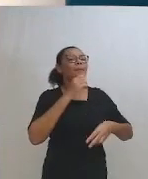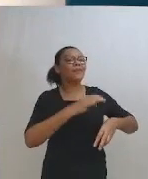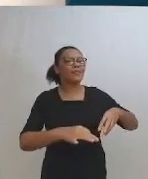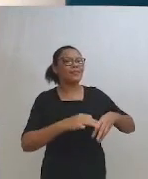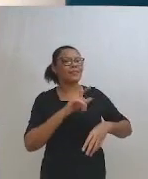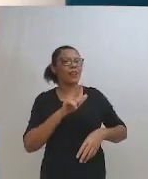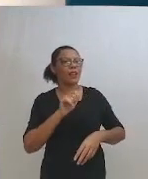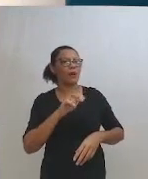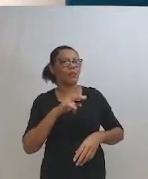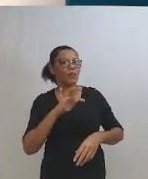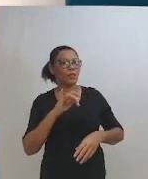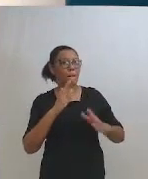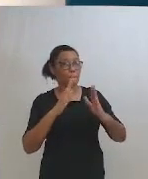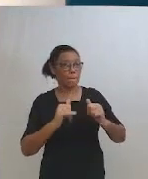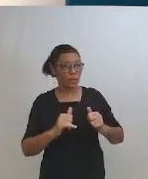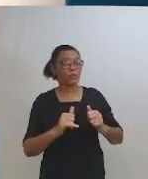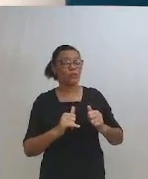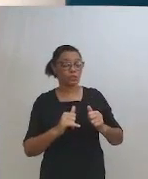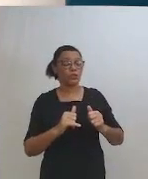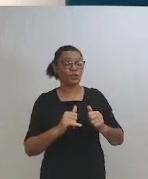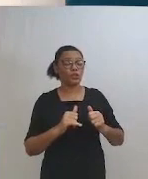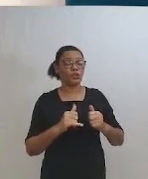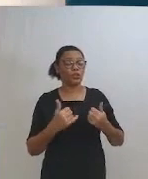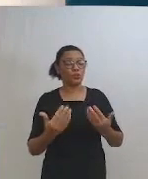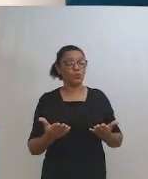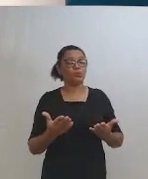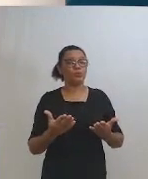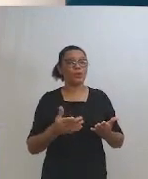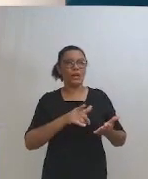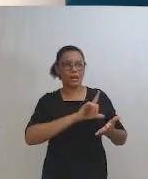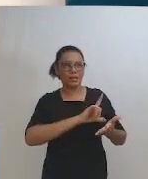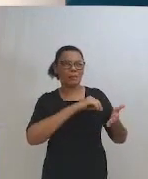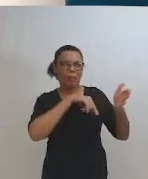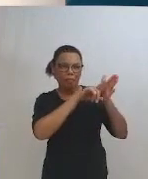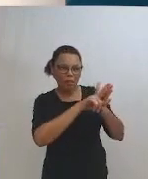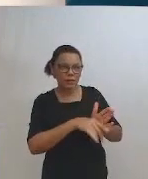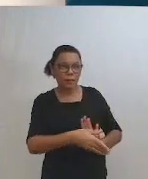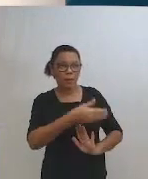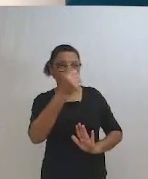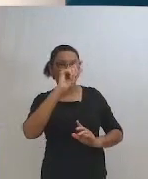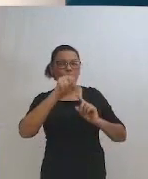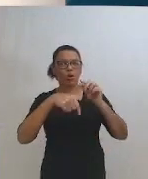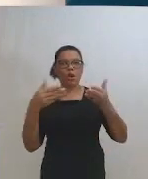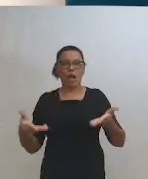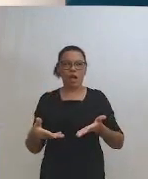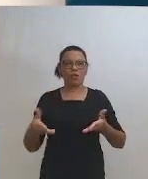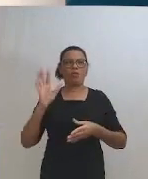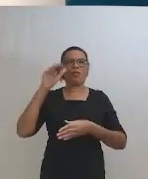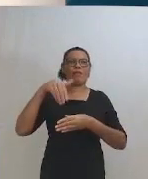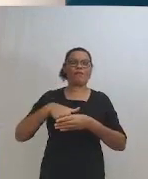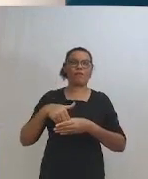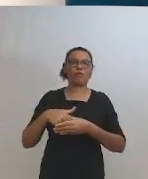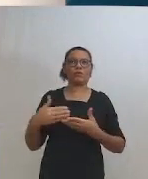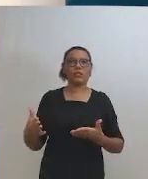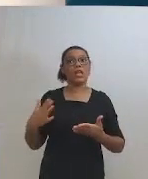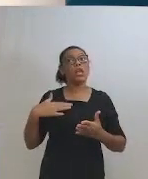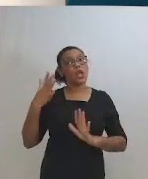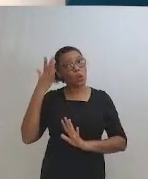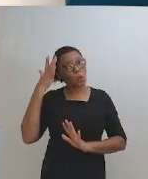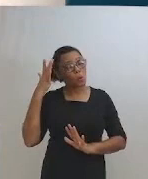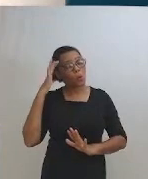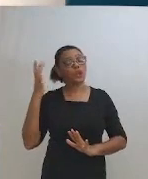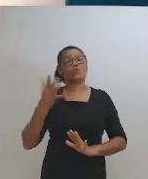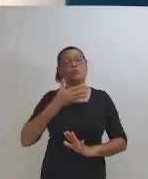Vou fazer a leitura, que é uma questão que já foi objeto uma certa repercussão, eu acho até prudente fazer a leitura do voto. Eu